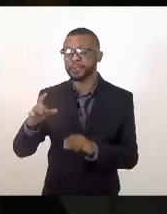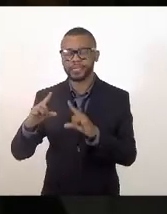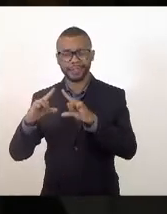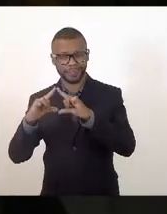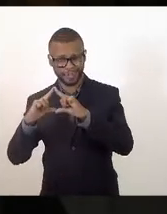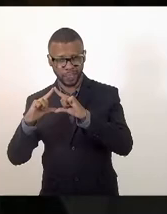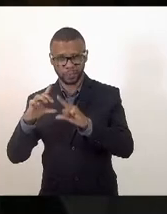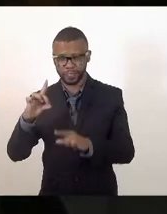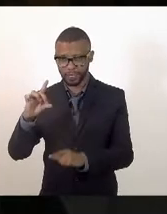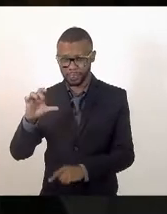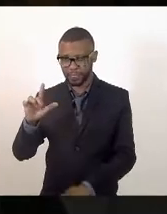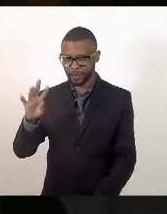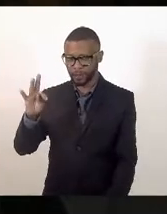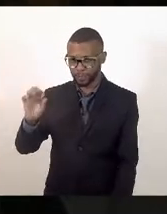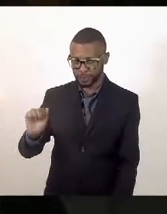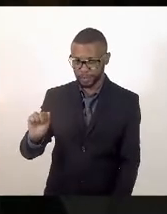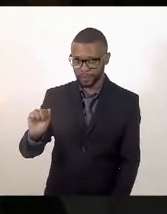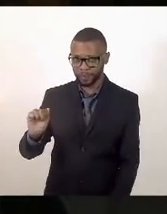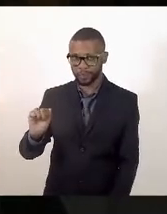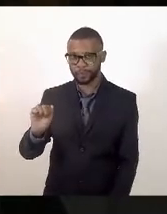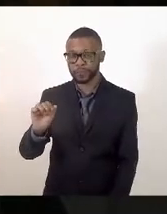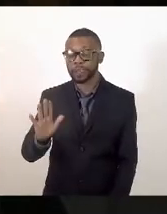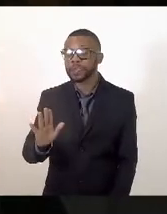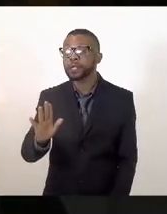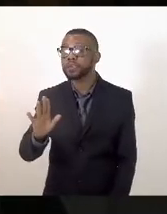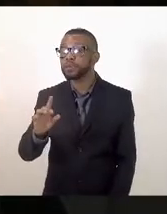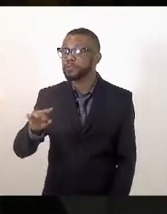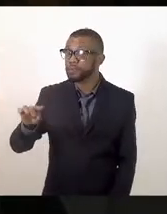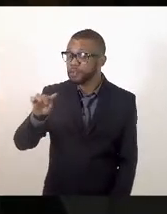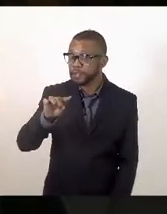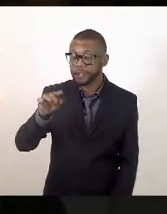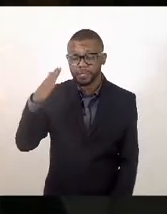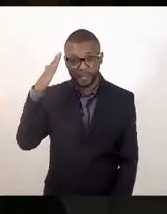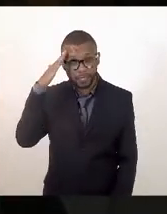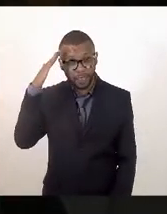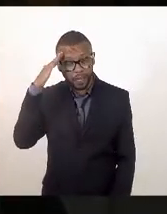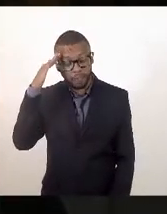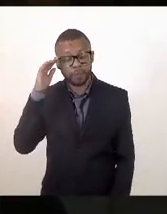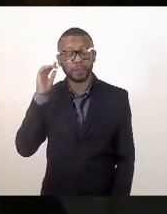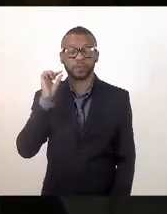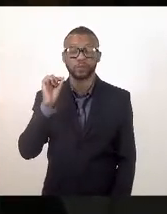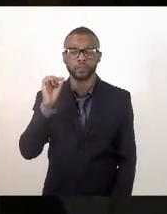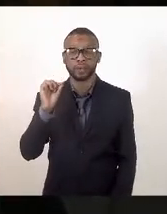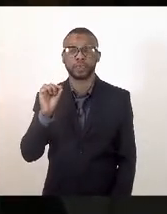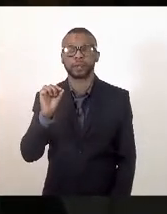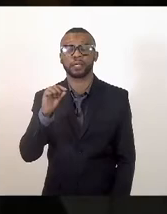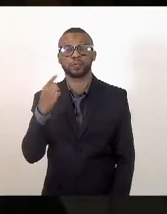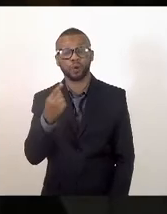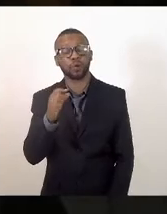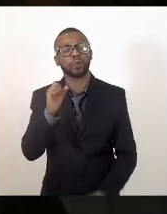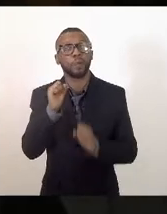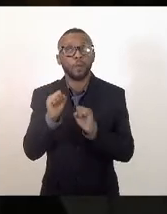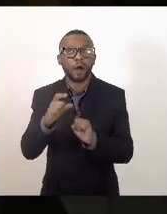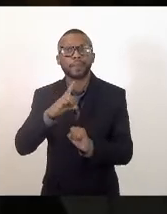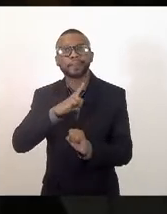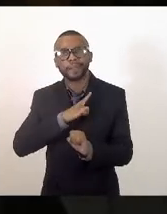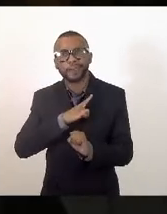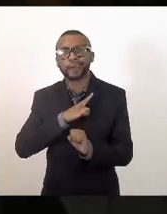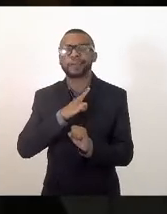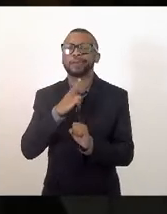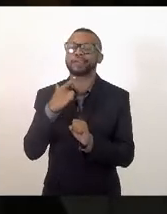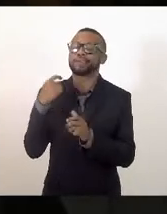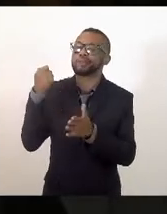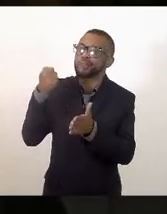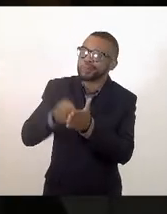Delta. E, quiçá, deputado Eliomar Coelho, a gente vai ter que